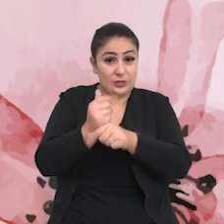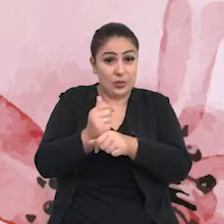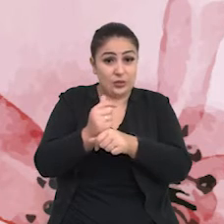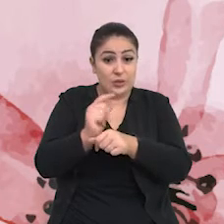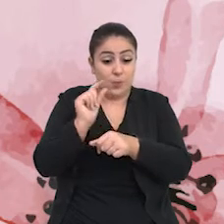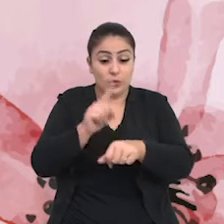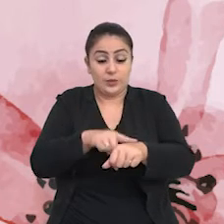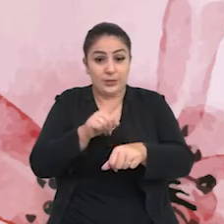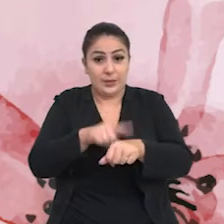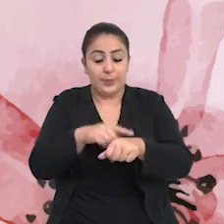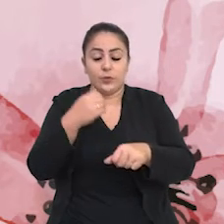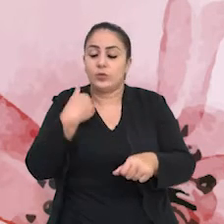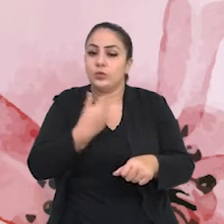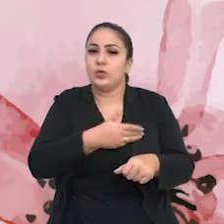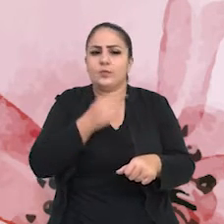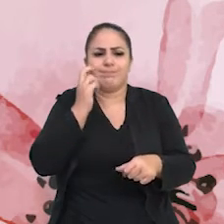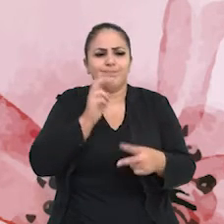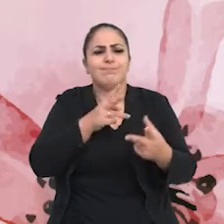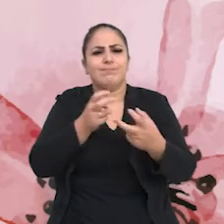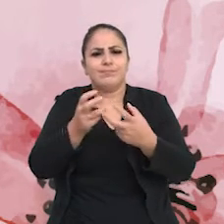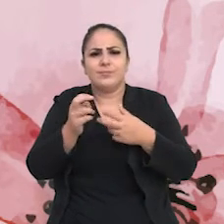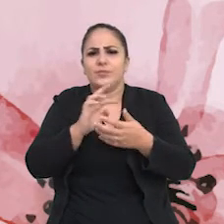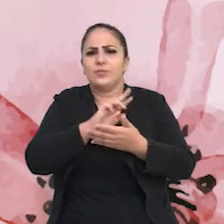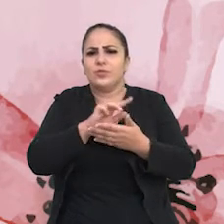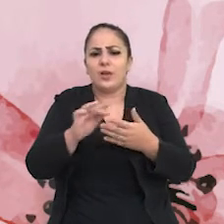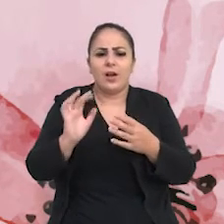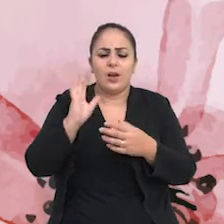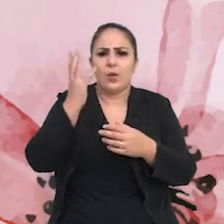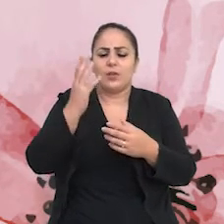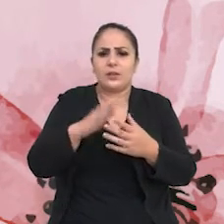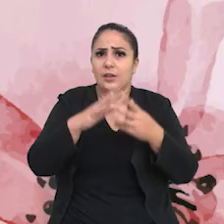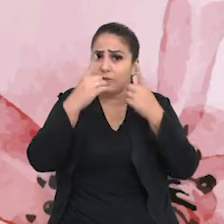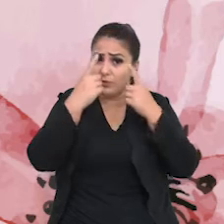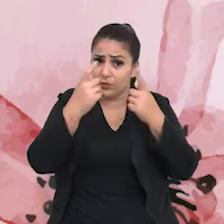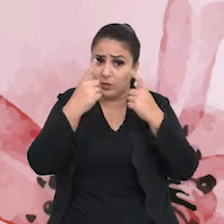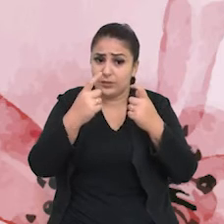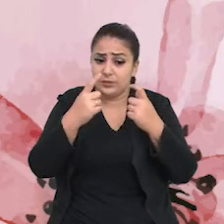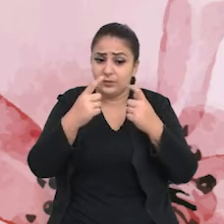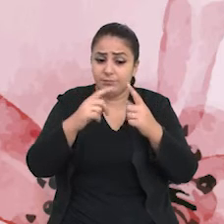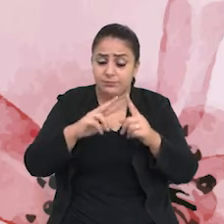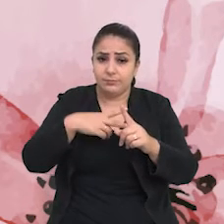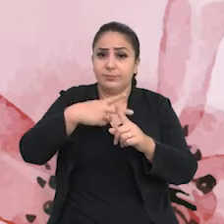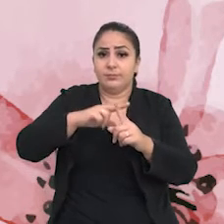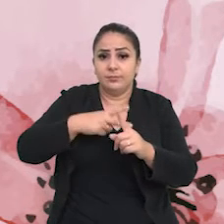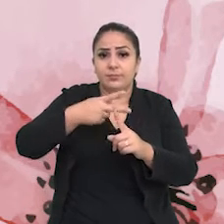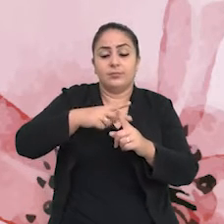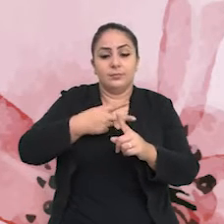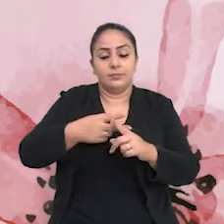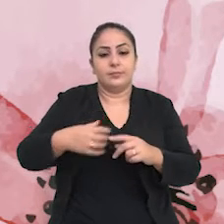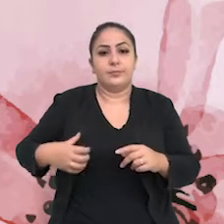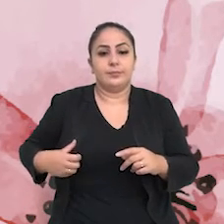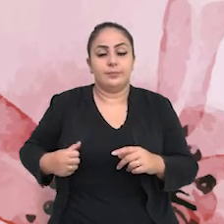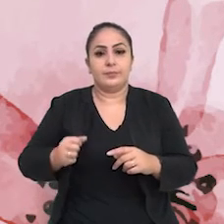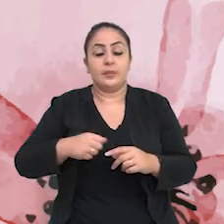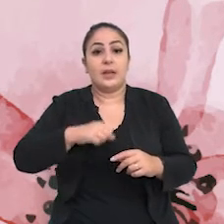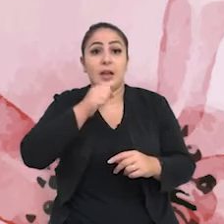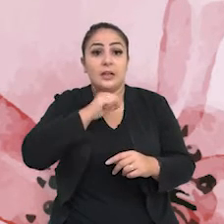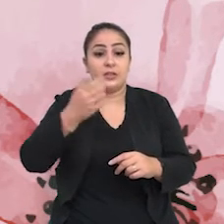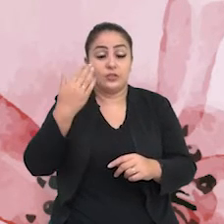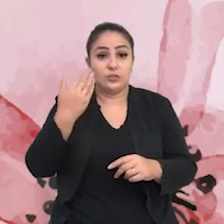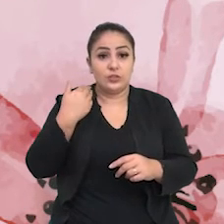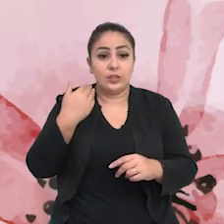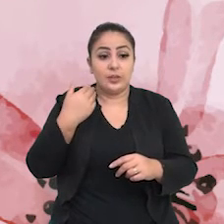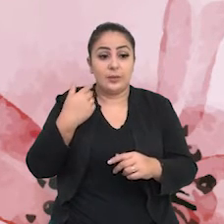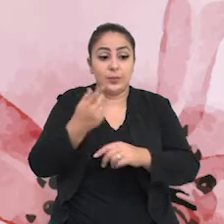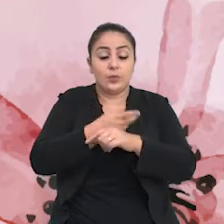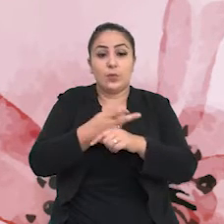história recente, nós vemos diversos fenômenos, né, da violência se reproduzindo. A antiga